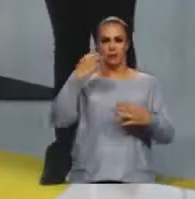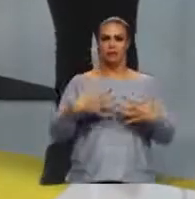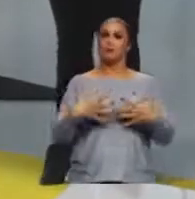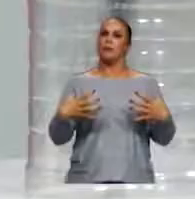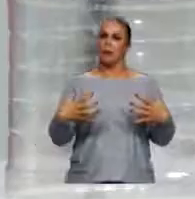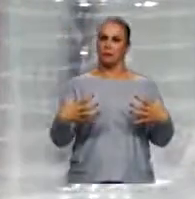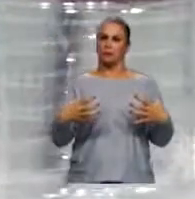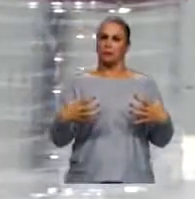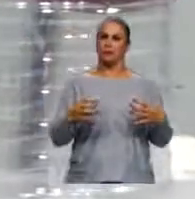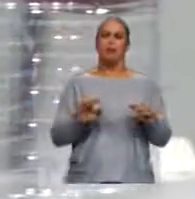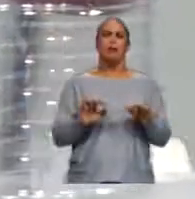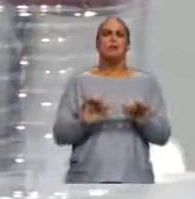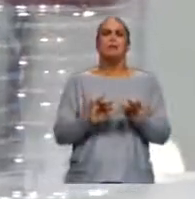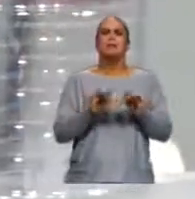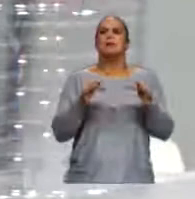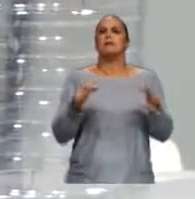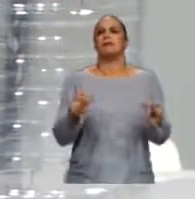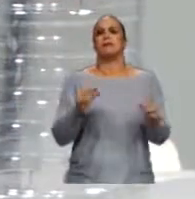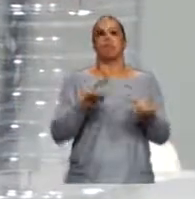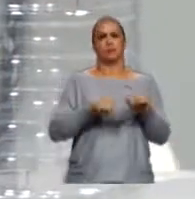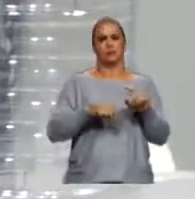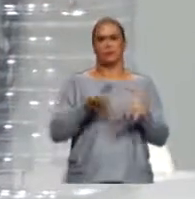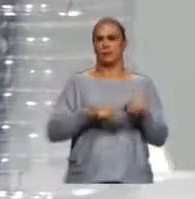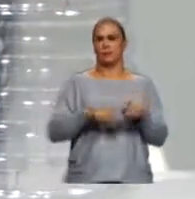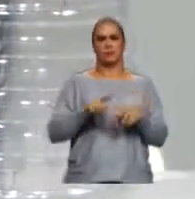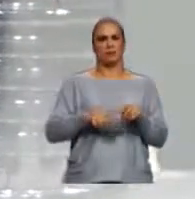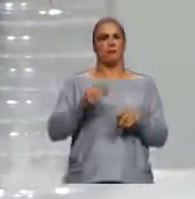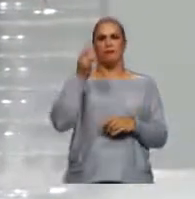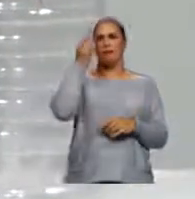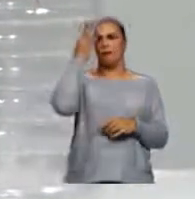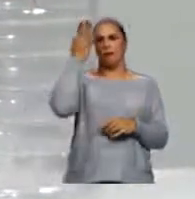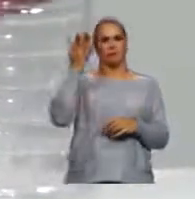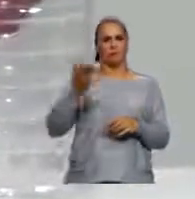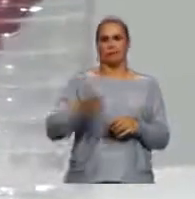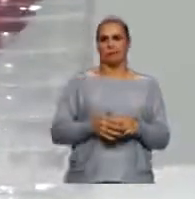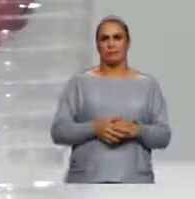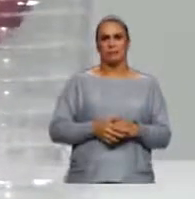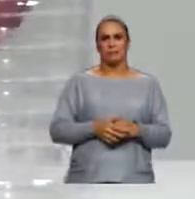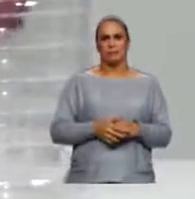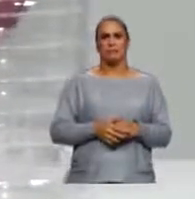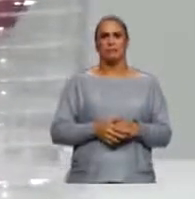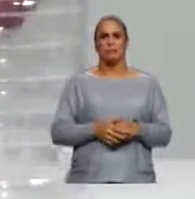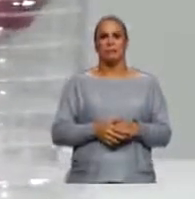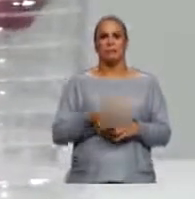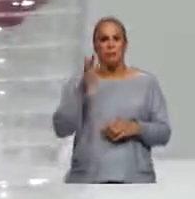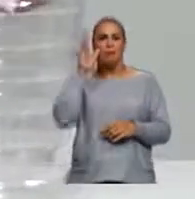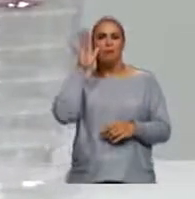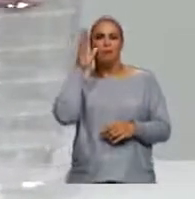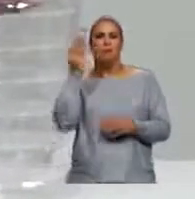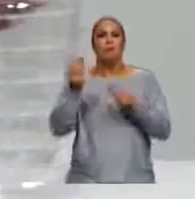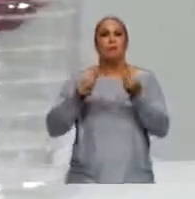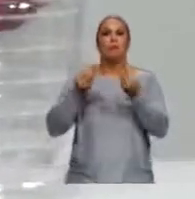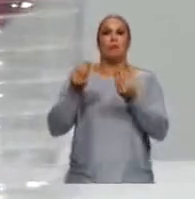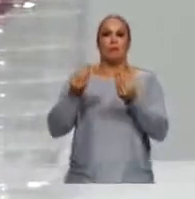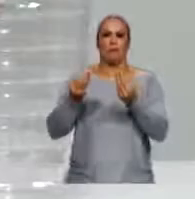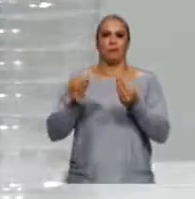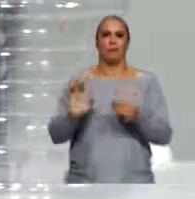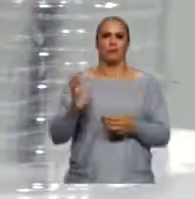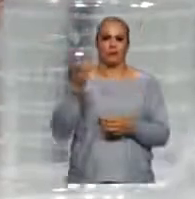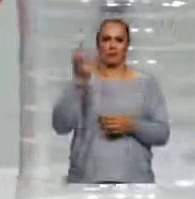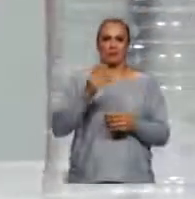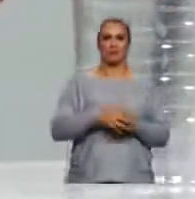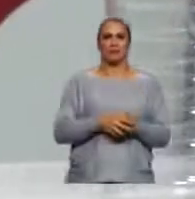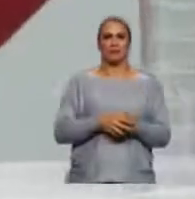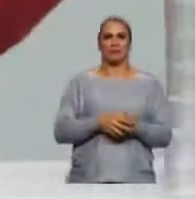são materiais simples que você acha aí com uma certa facilidade. E vamos ver como é que vai funcionar o pulmão, como funciona